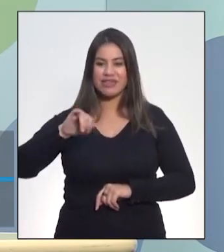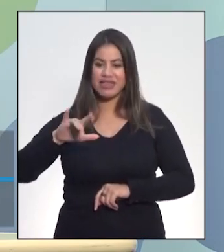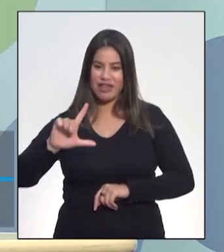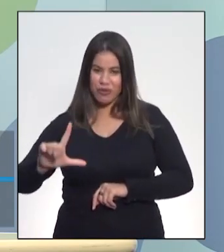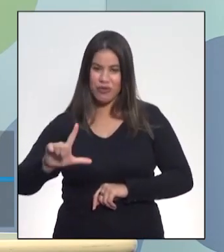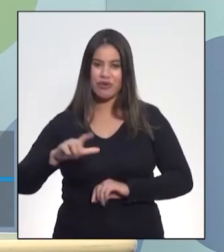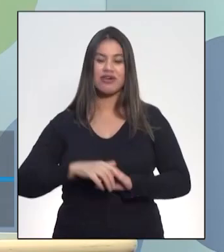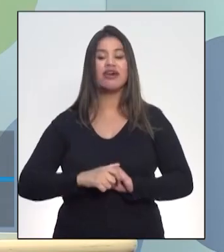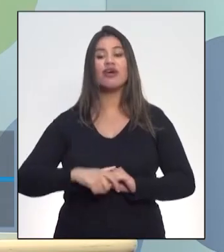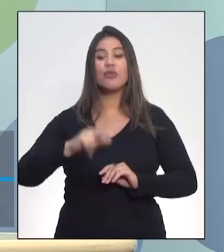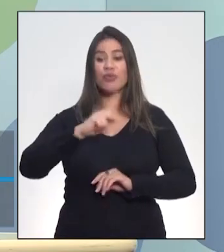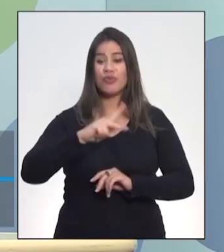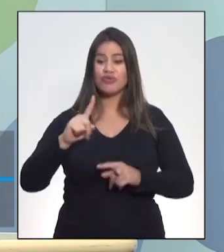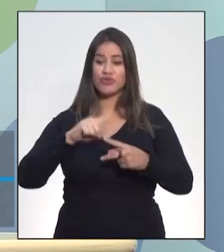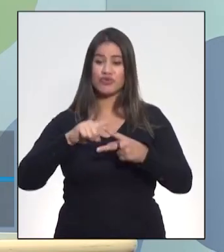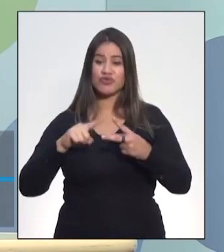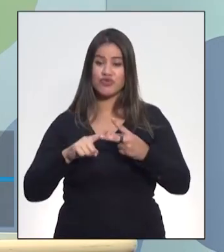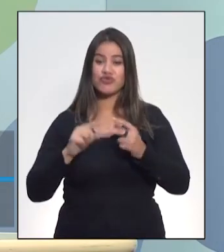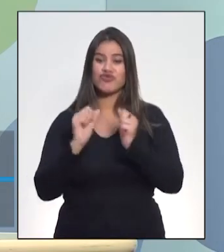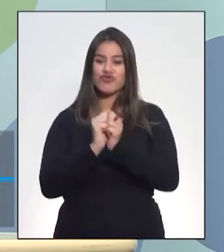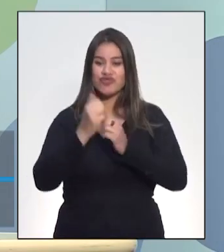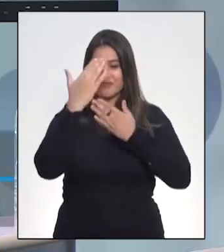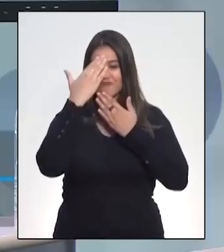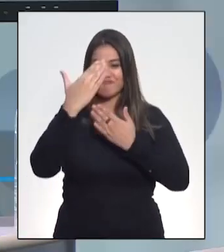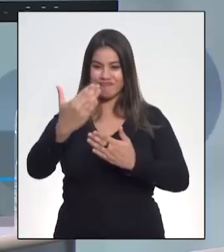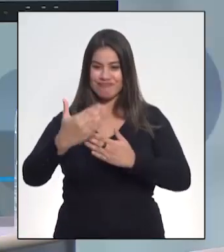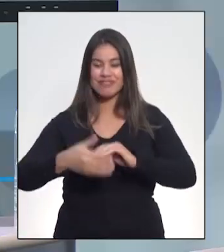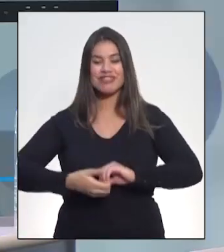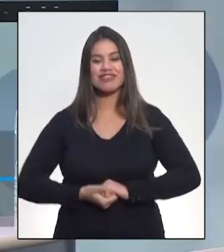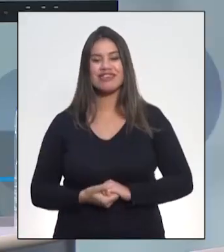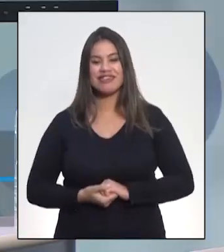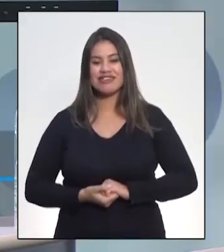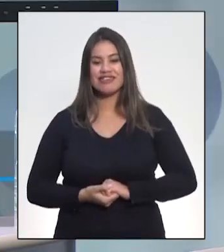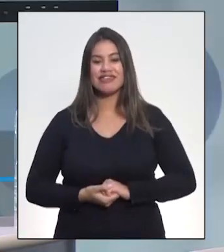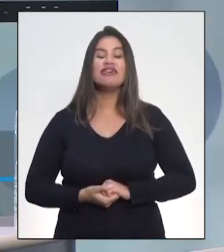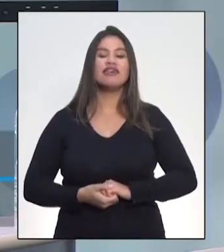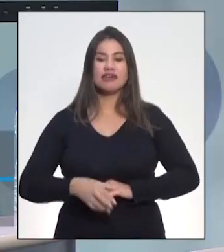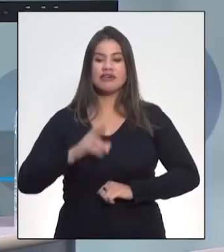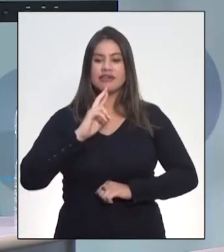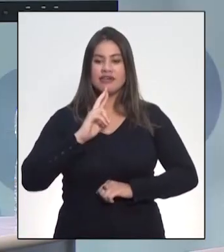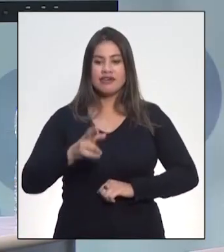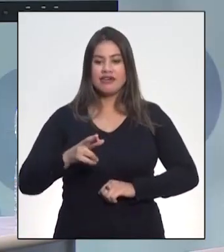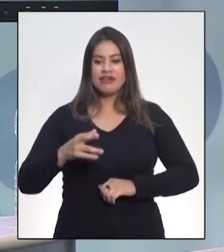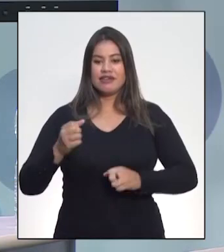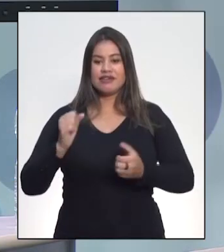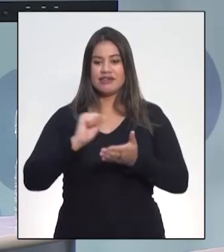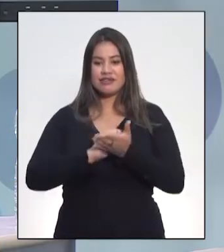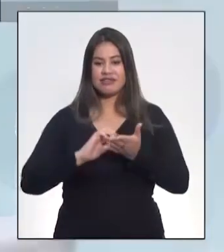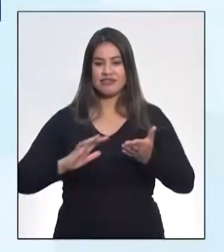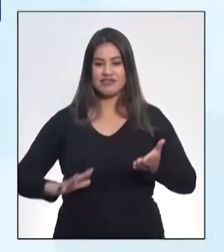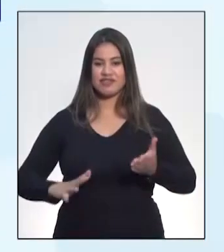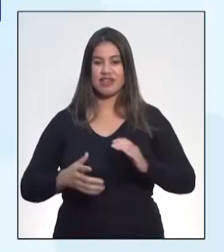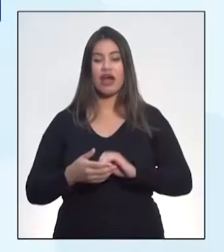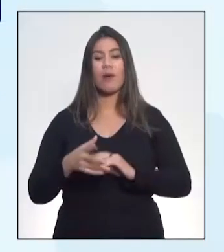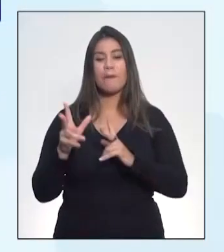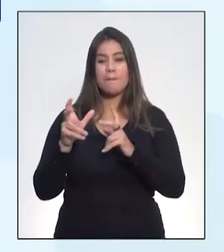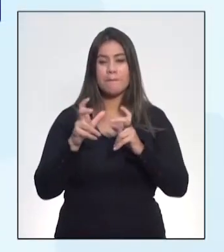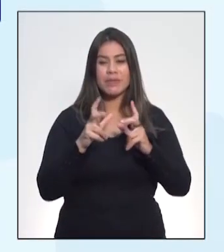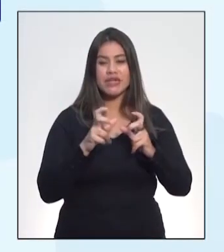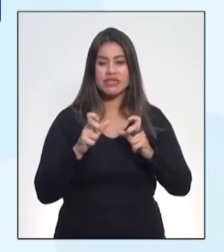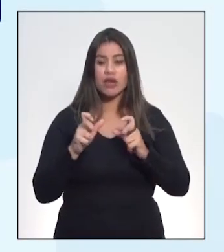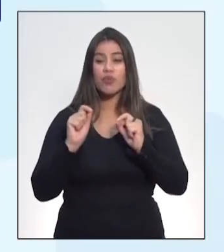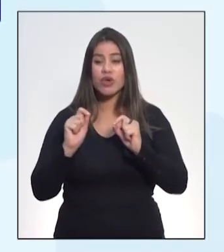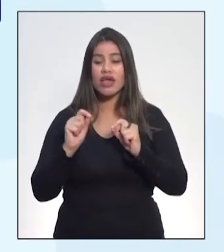e Zélia. E aí, professora Roberta? Vamos lá? Então, por favor, a resposta da atividade. Quero que vocês percebam que isso é um tipo